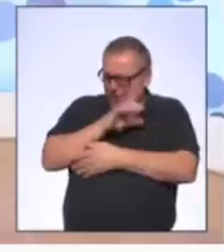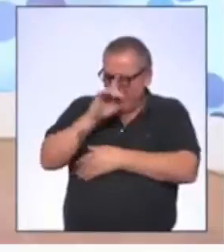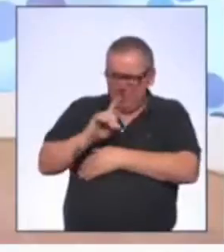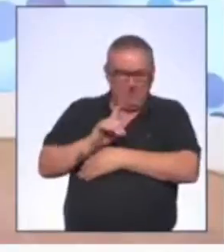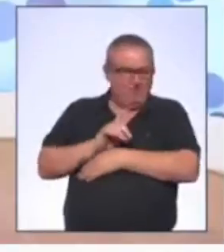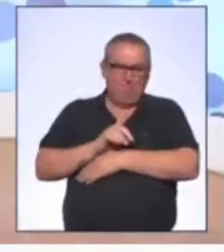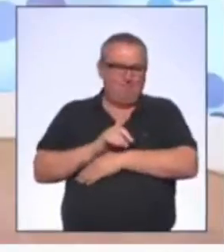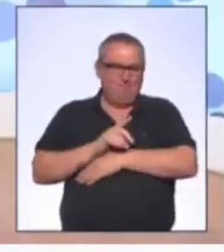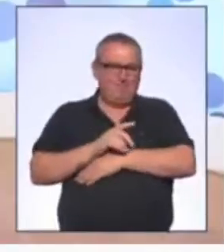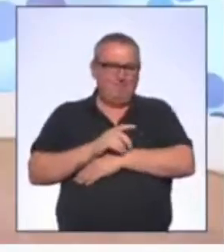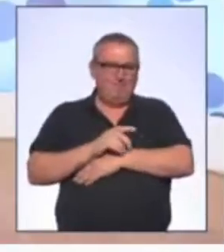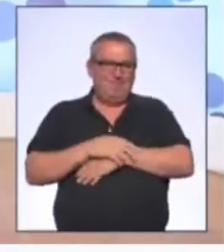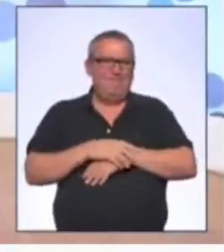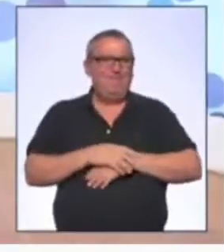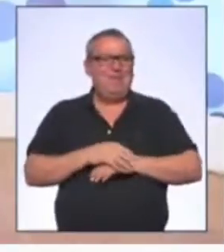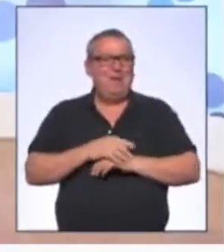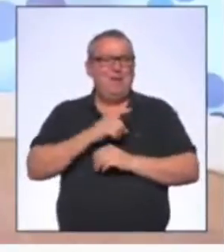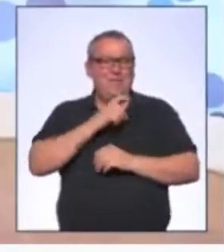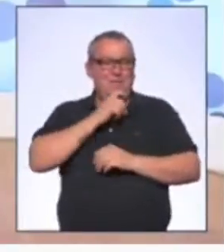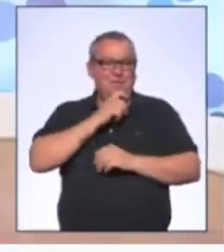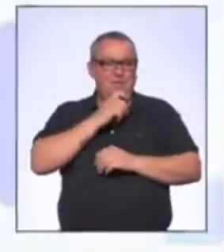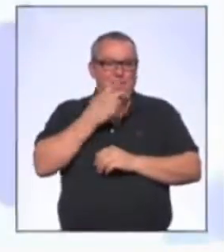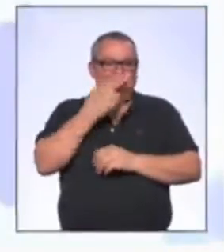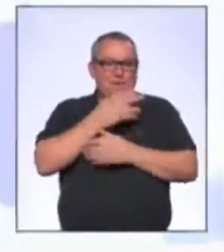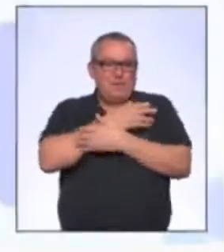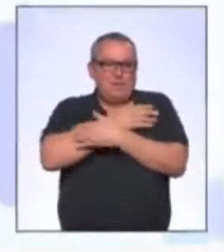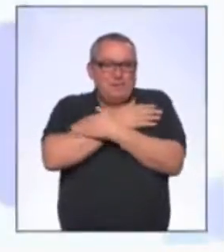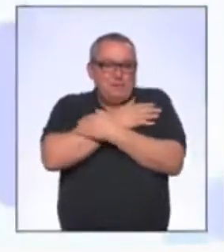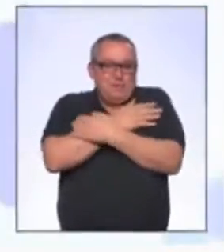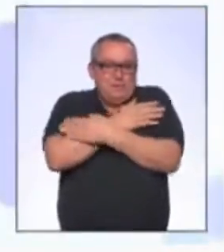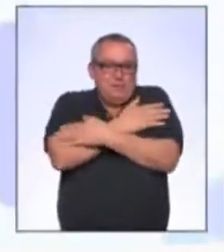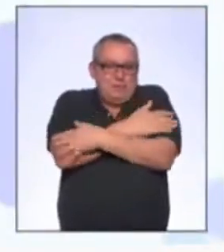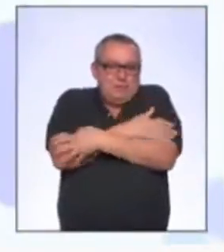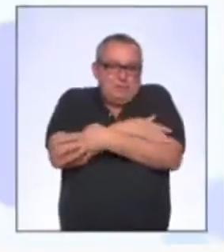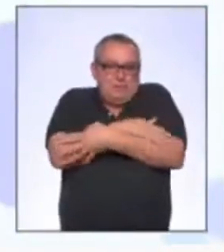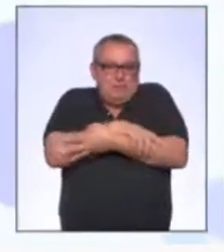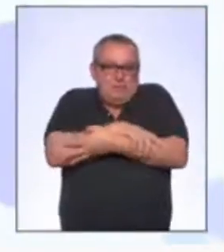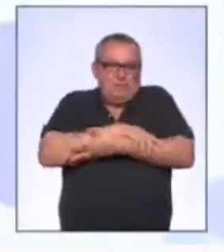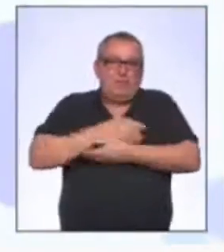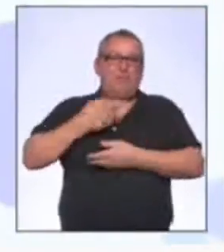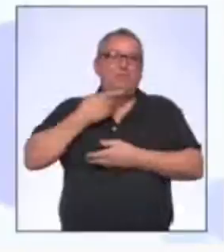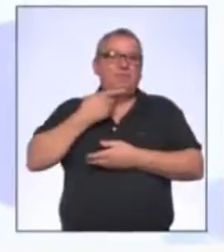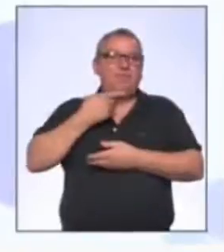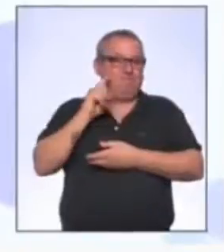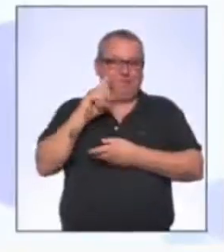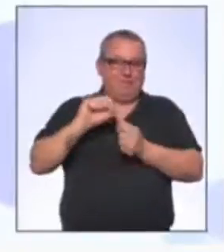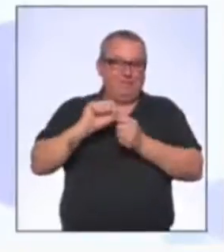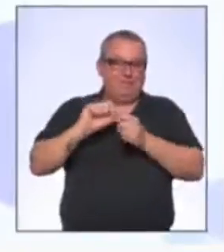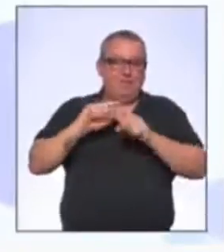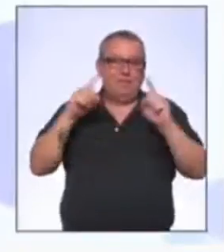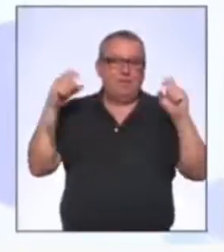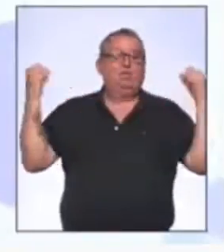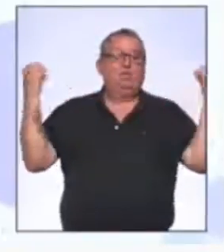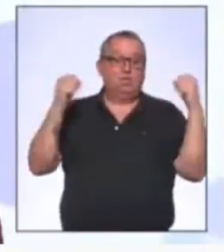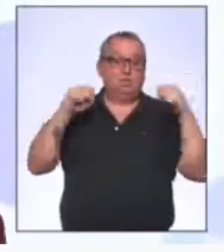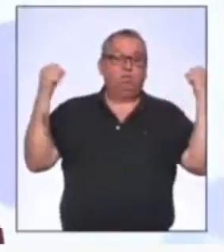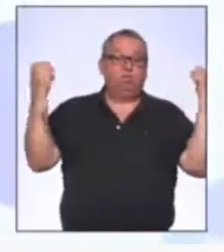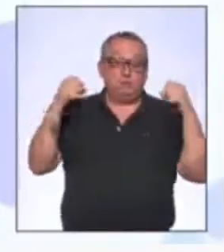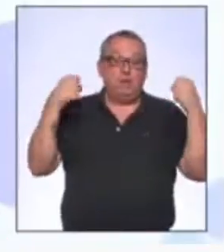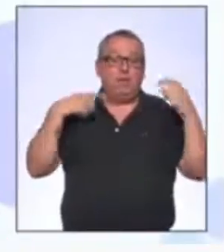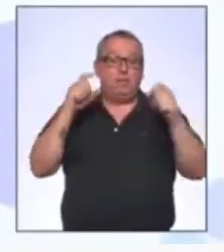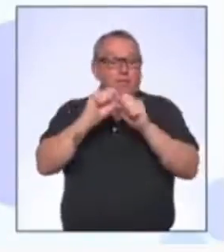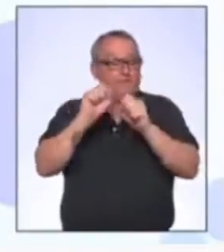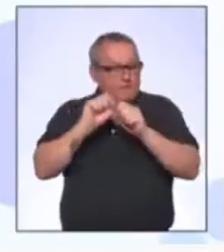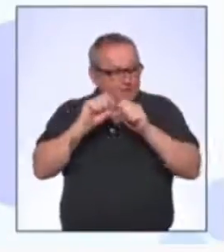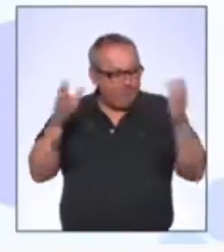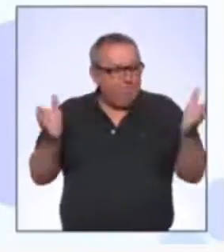é verdade ele deixa a gente mais com vontade de não fazer né então vamos lá que ser mas isso não impede ninguém